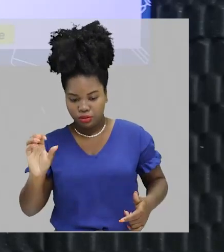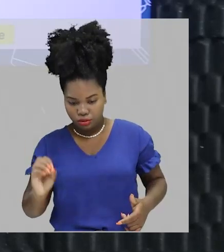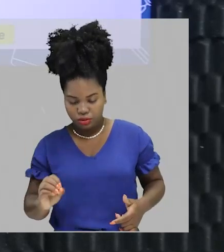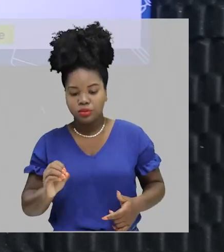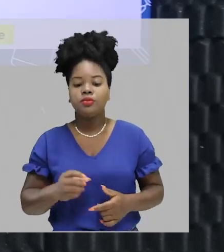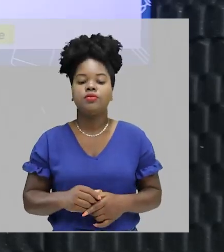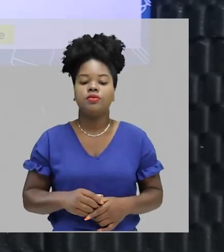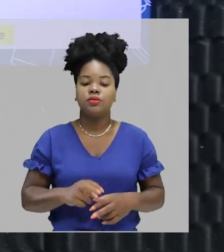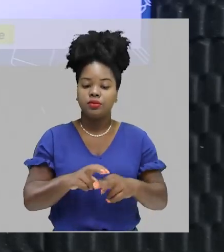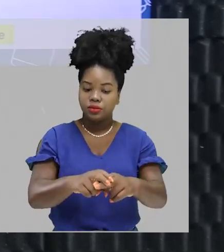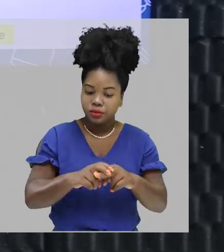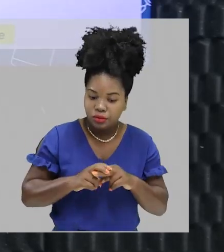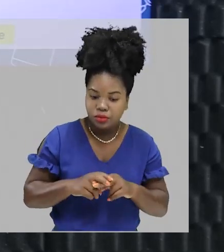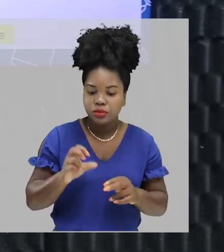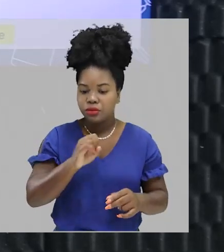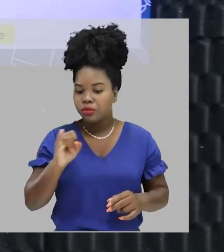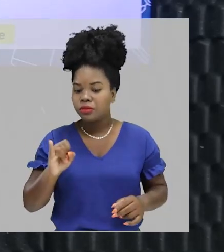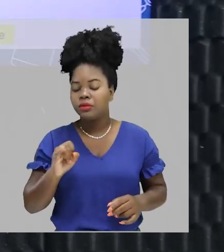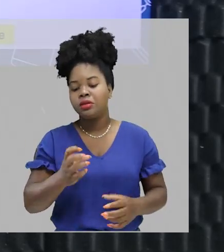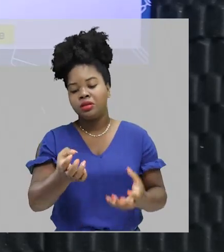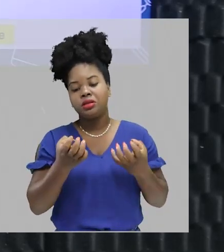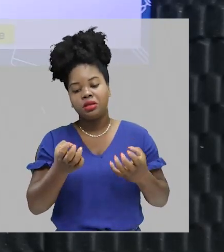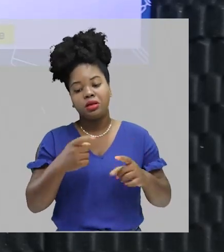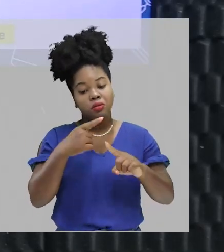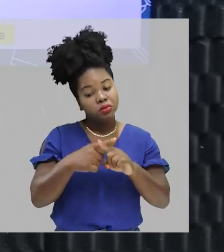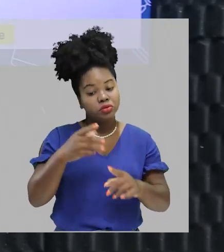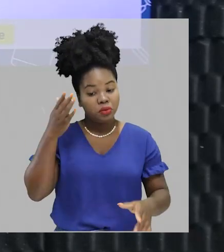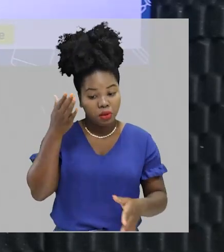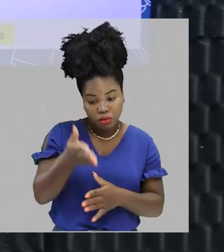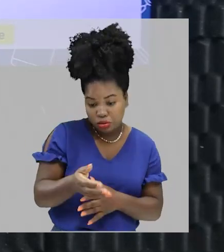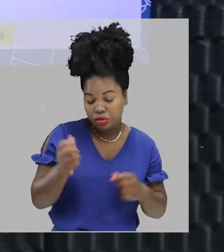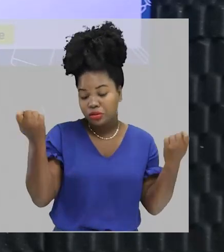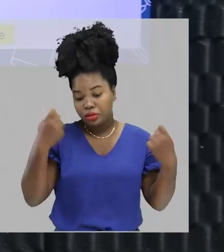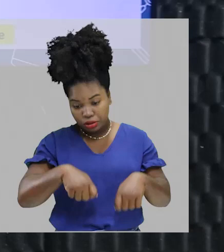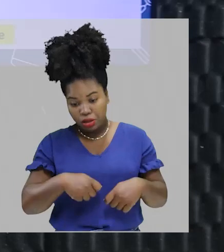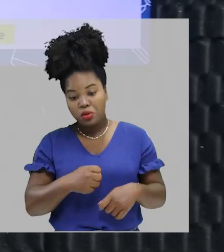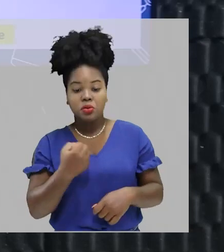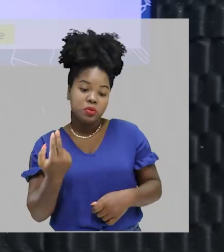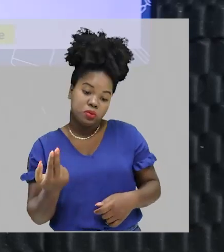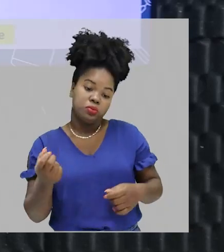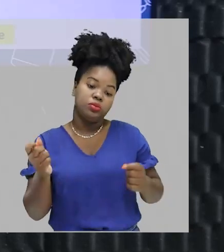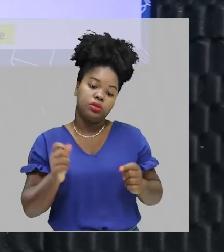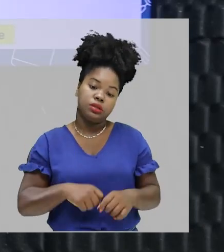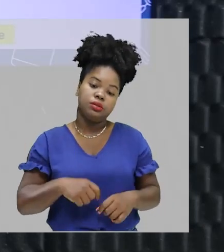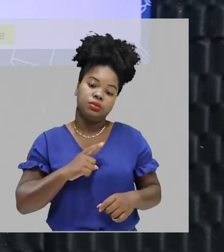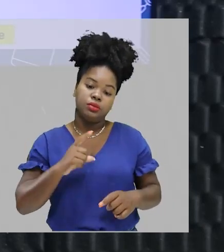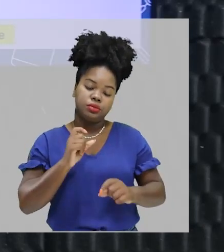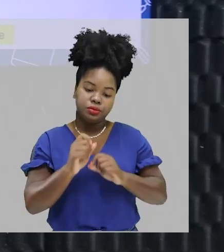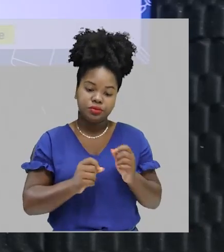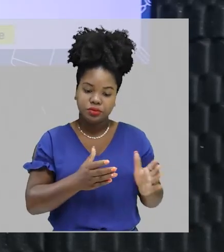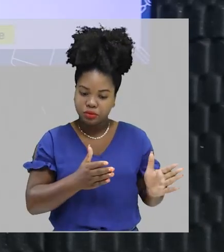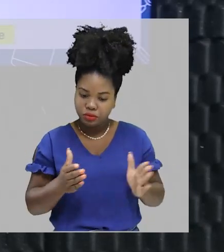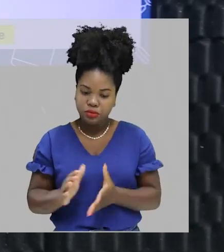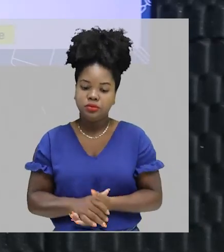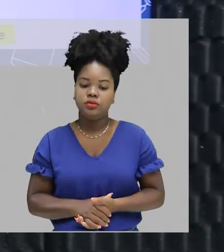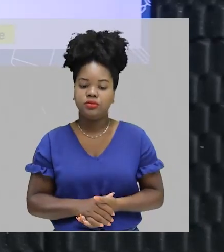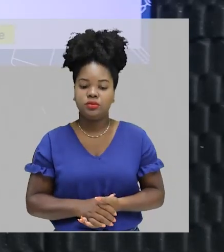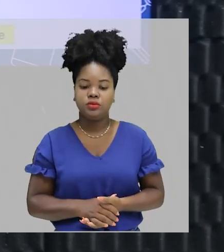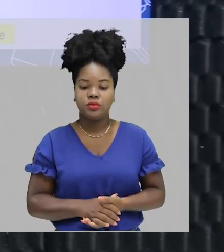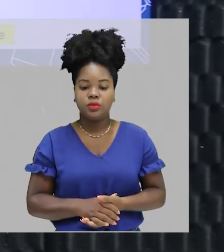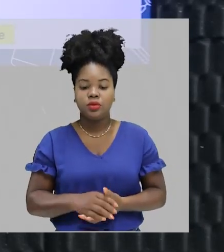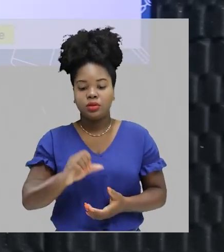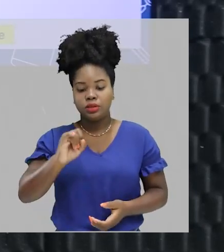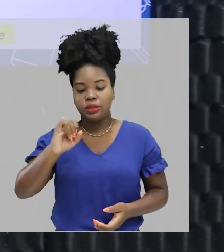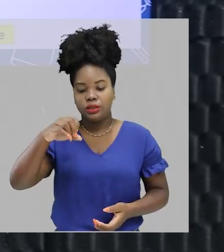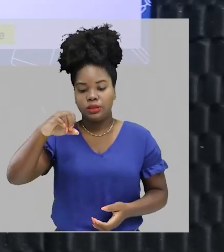A partir desse ponto, se você quiser multiplicar diretamente, pode. Senão, você pode simplificar. Olha só, nós